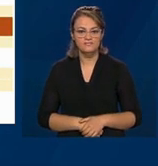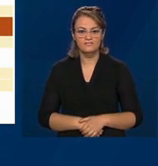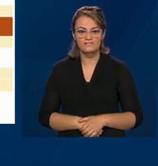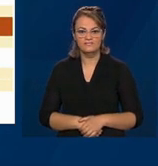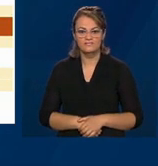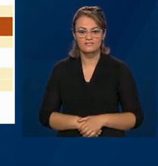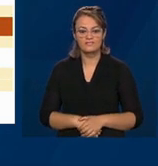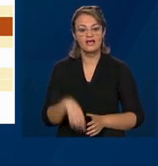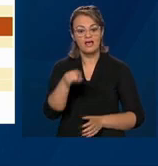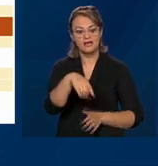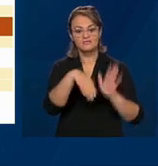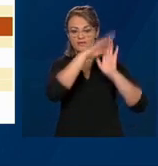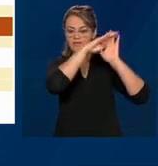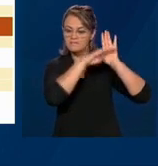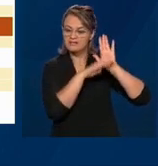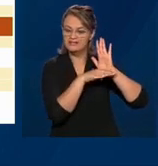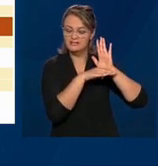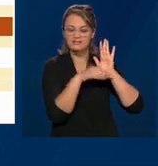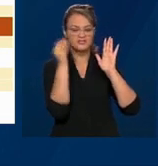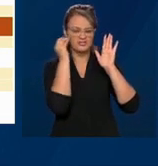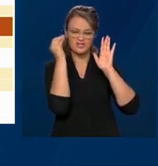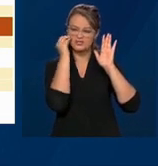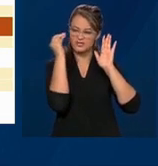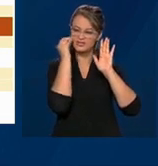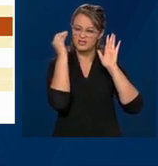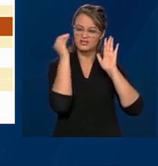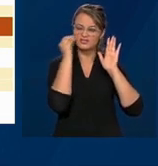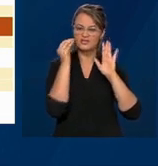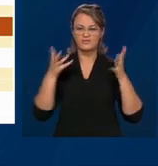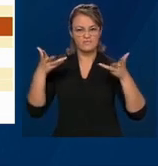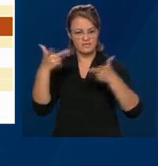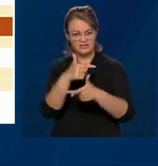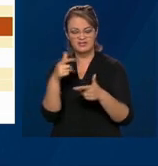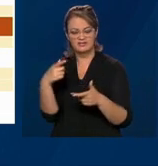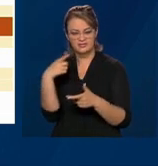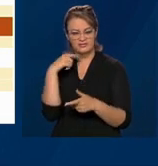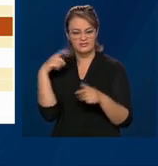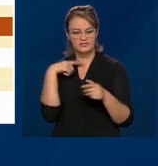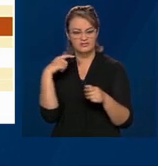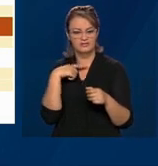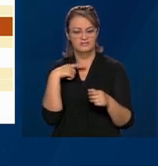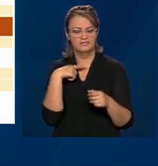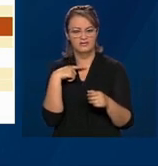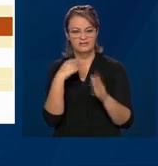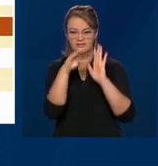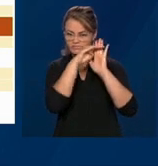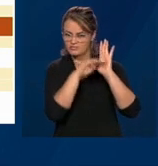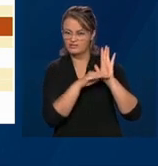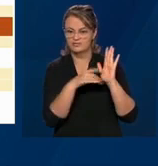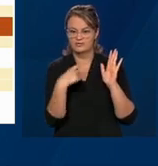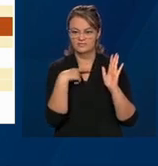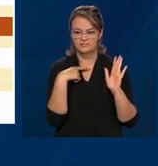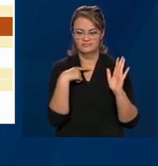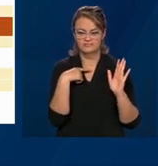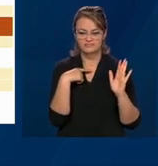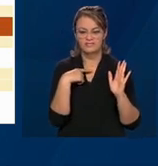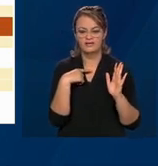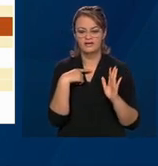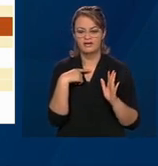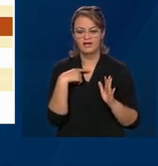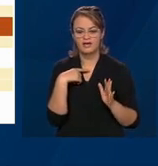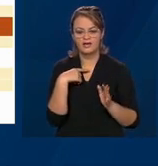Essa é uma lista dos ensaios de controle de qualidade da substância ativa. Toda vez que